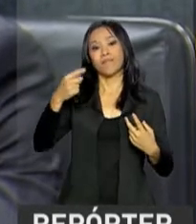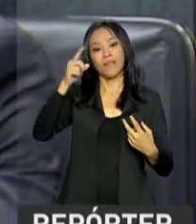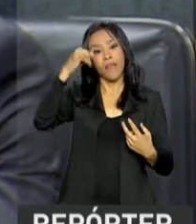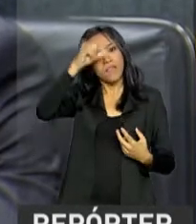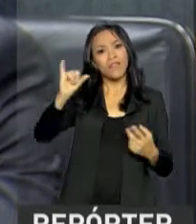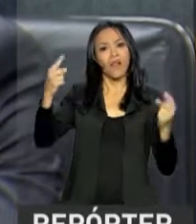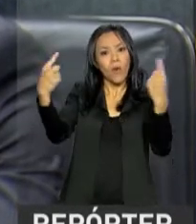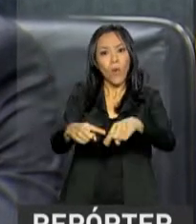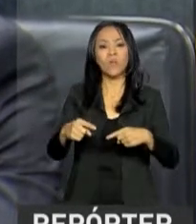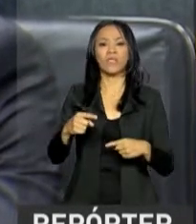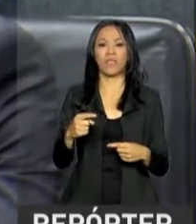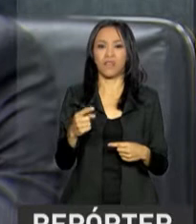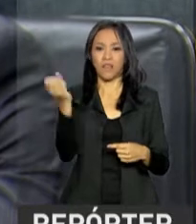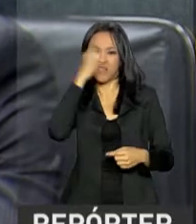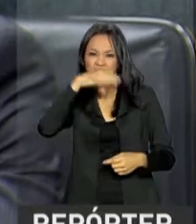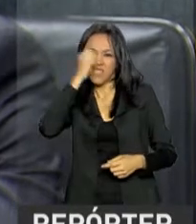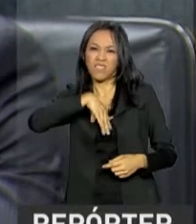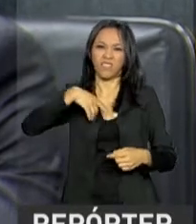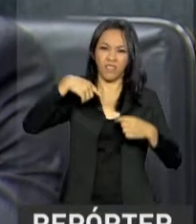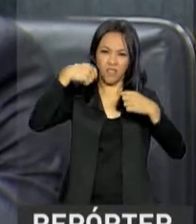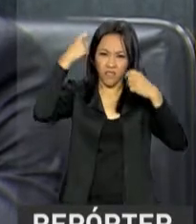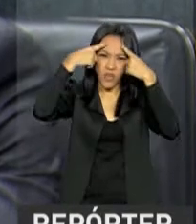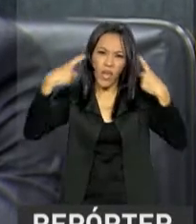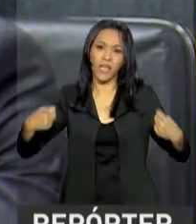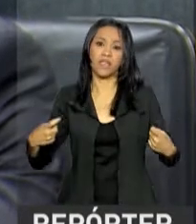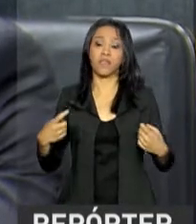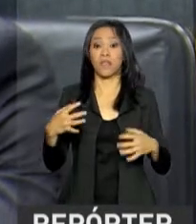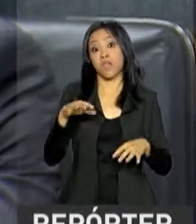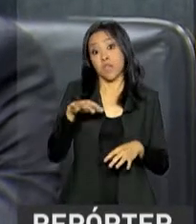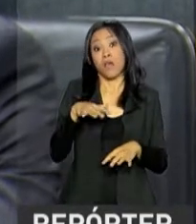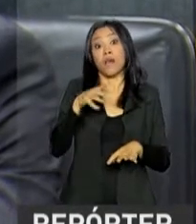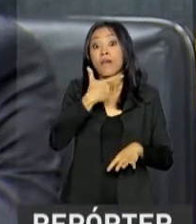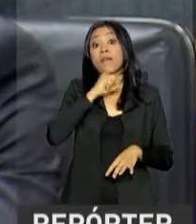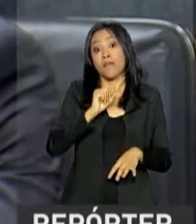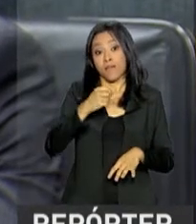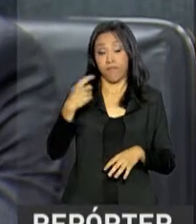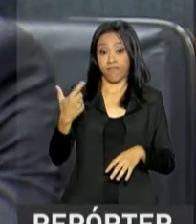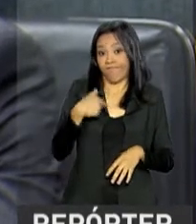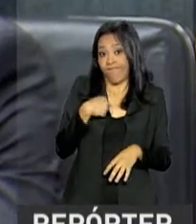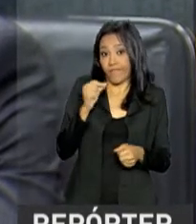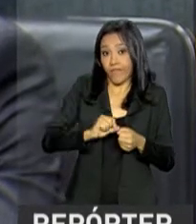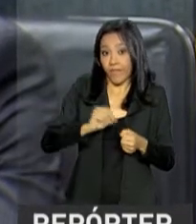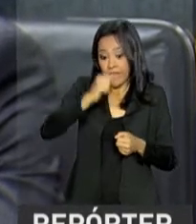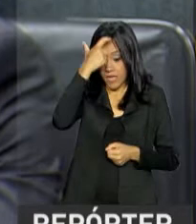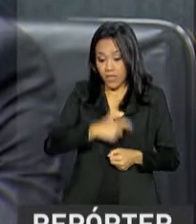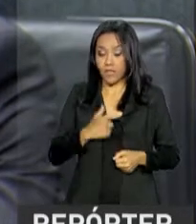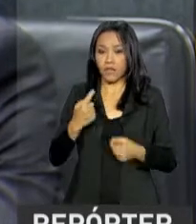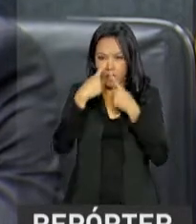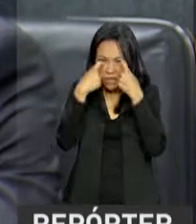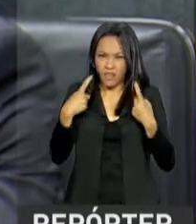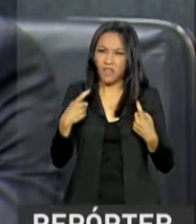não é porque alguém cometeu delitos cheio da gravidade que for que a integridade da pessoa humana